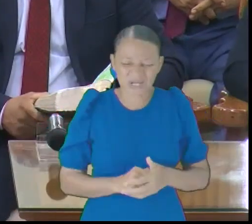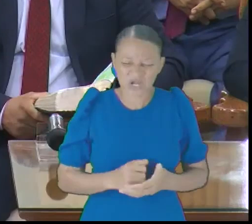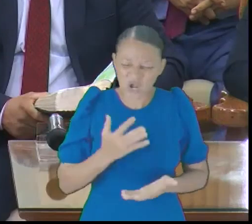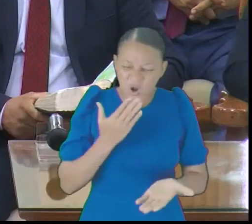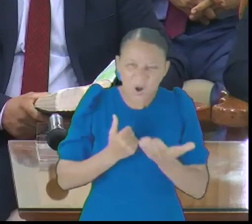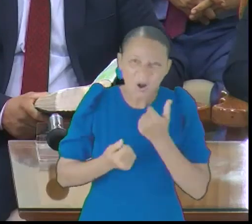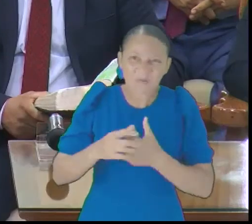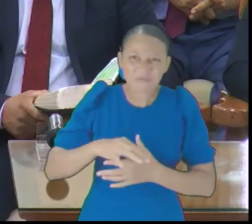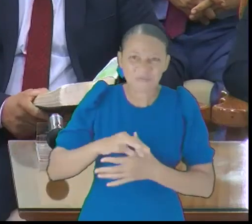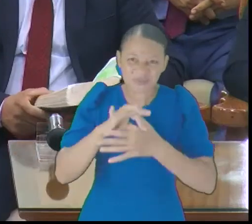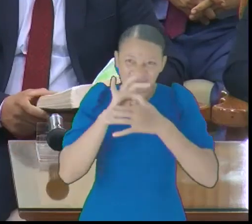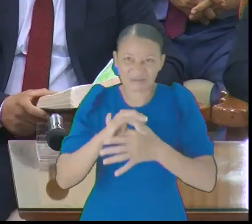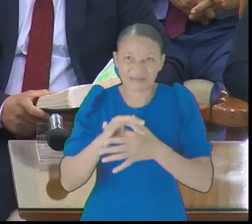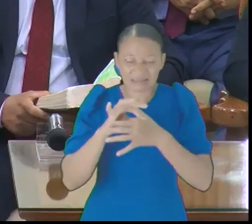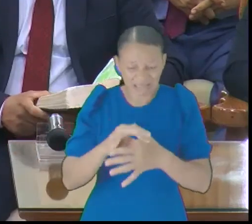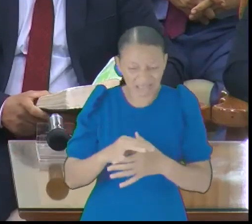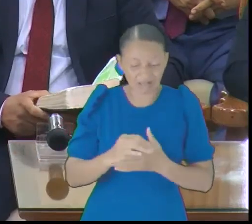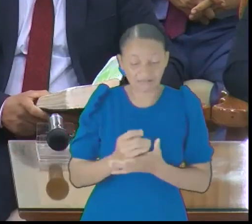o texto nos diz